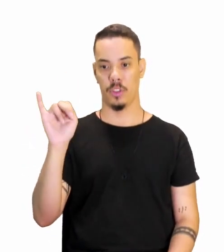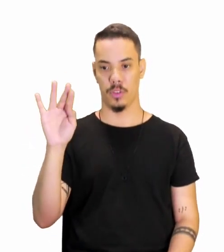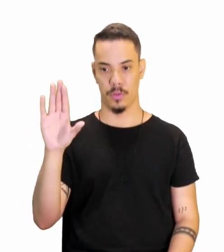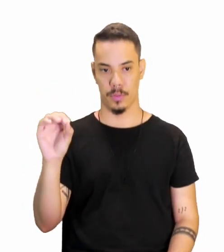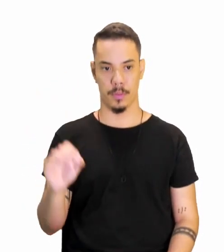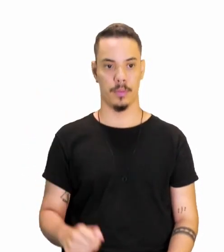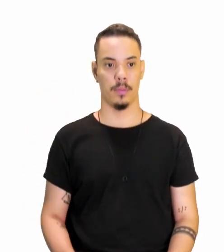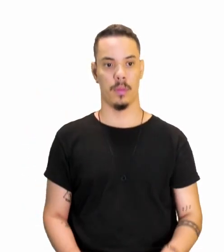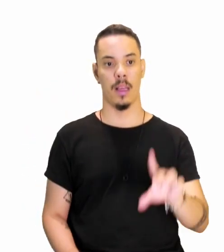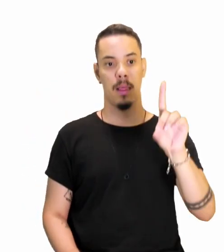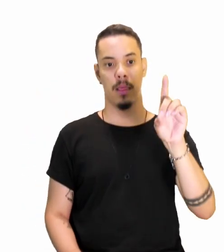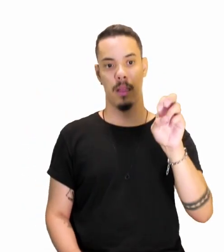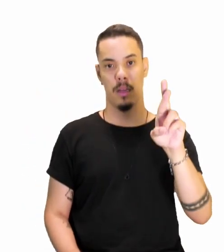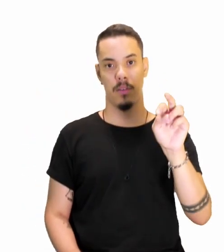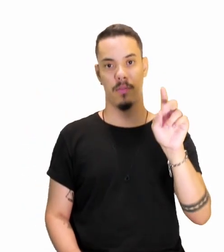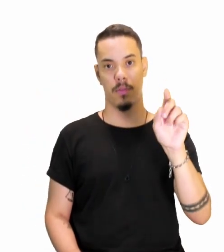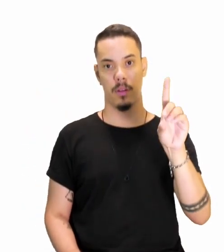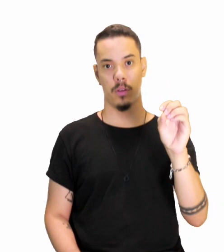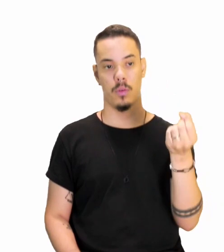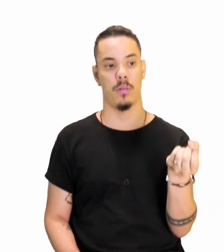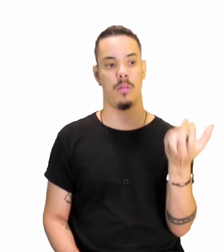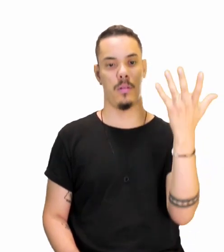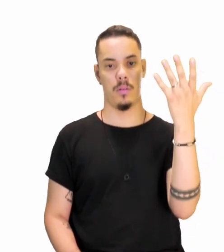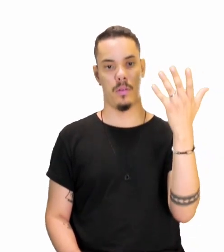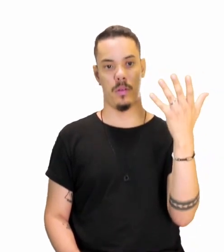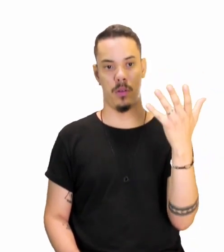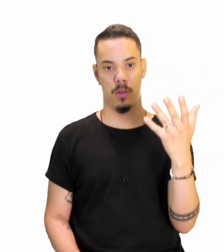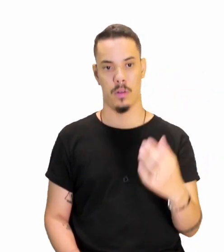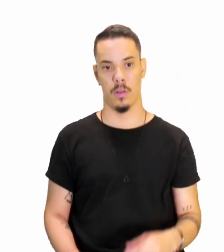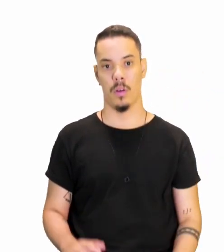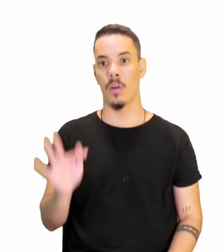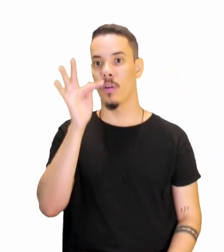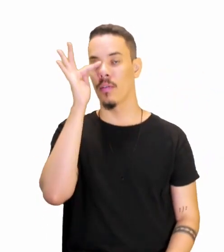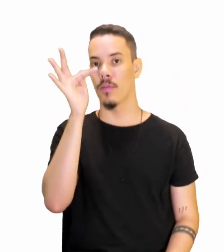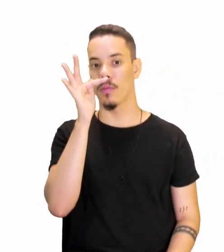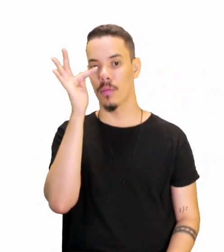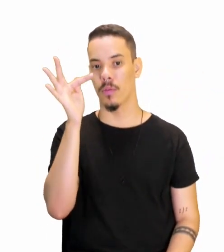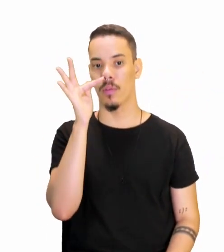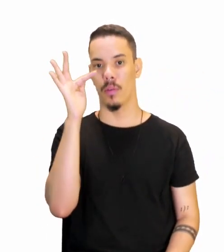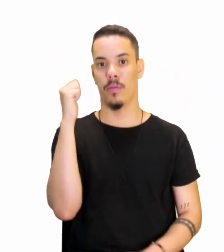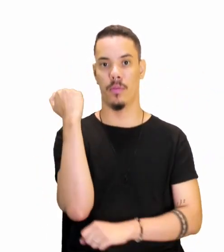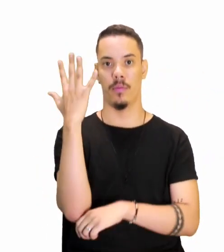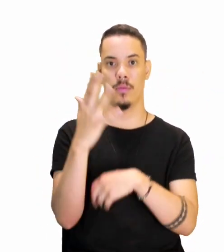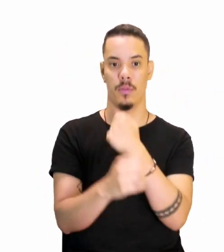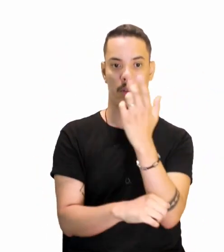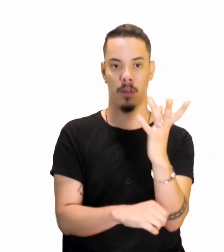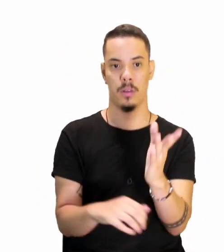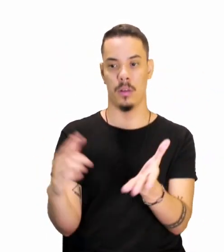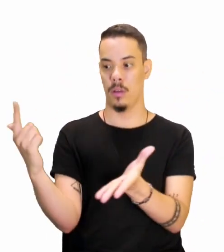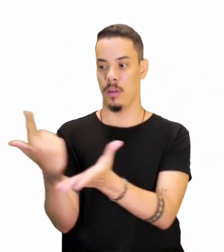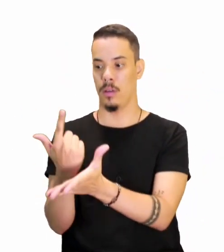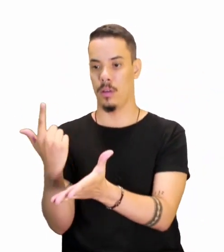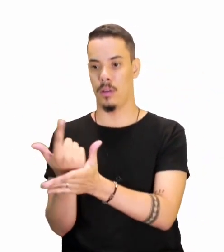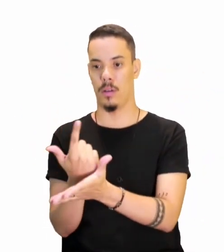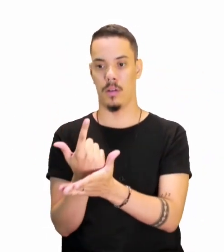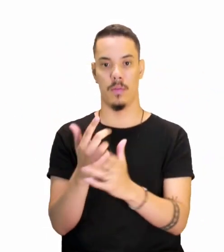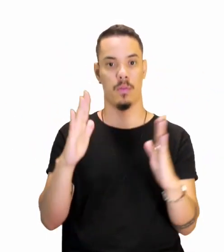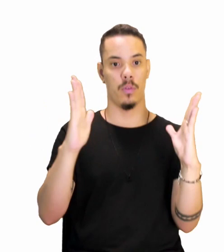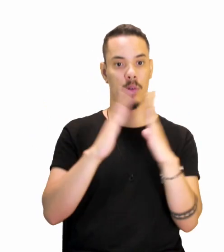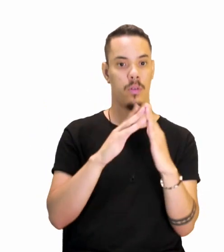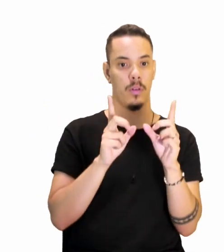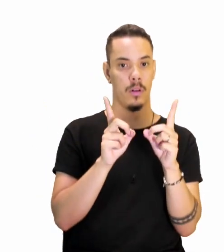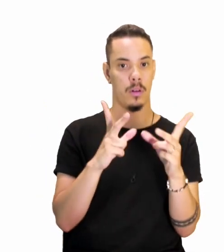primitivo, pedra primeira. Floresta derivou de quê? Flor. Livro, né?